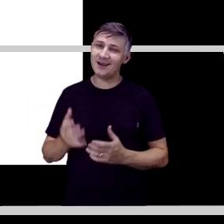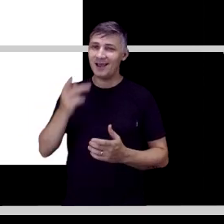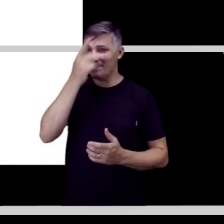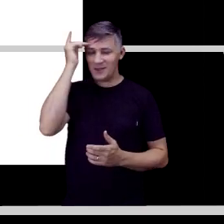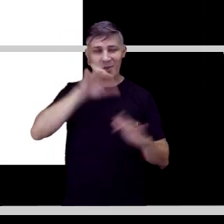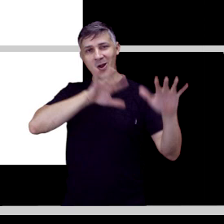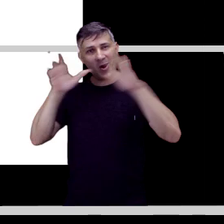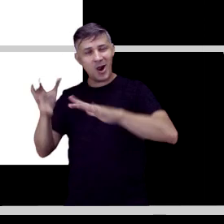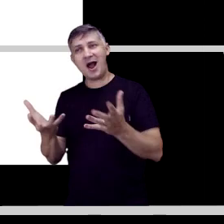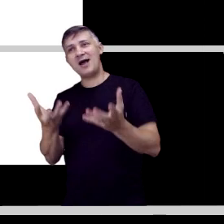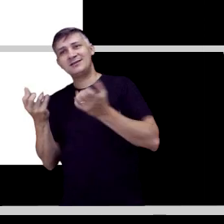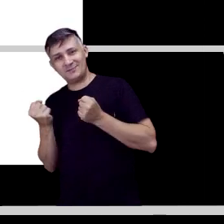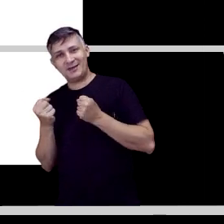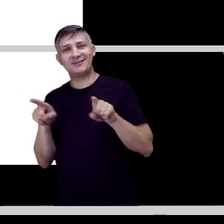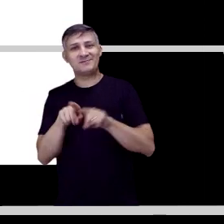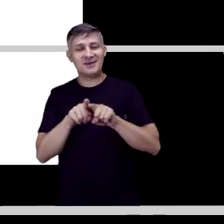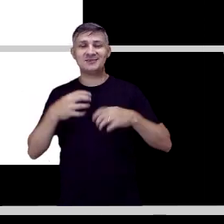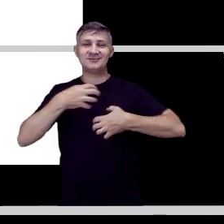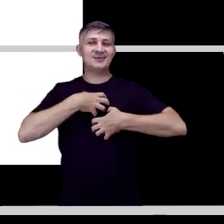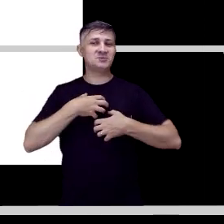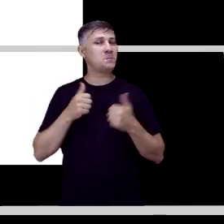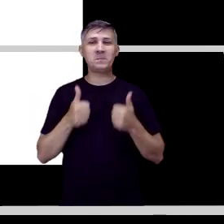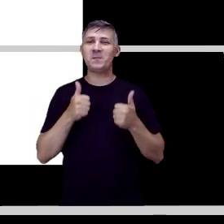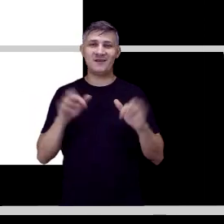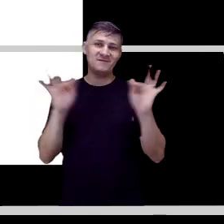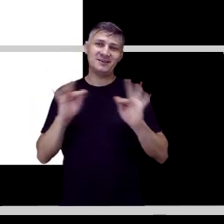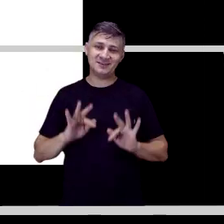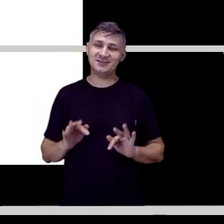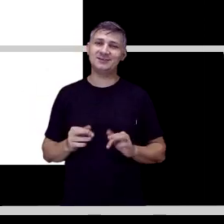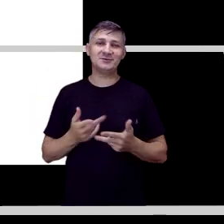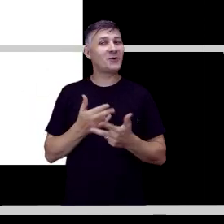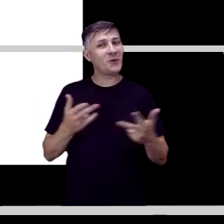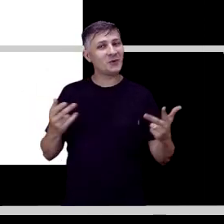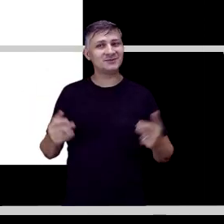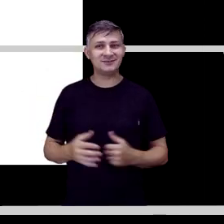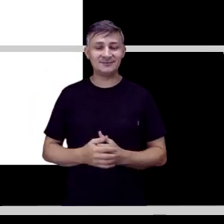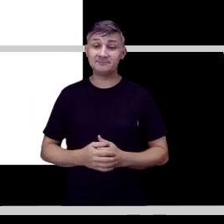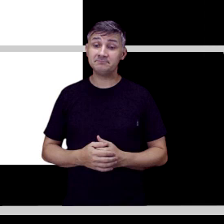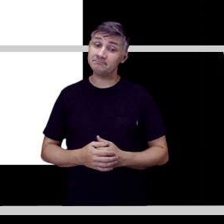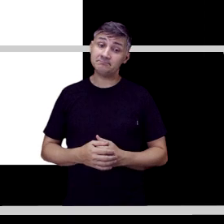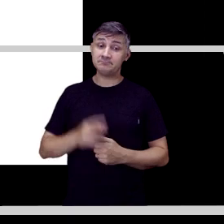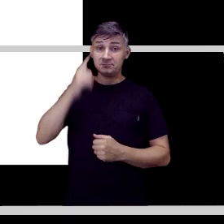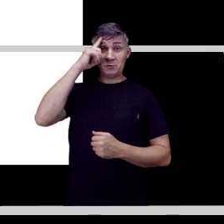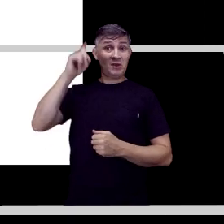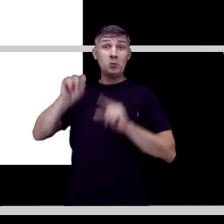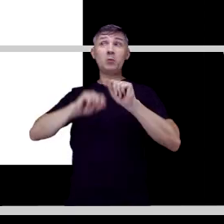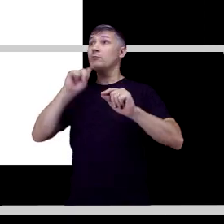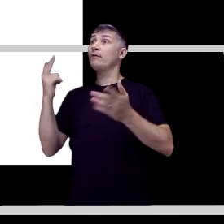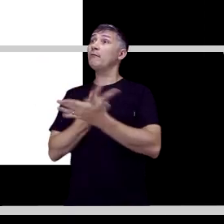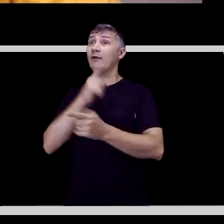acolher e receber de um modo generoso com a imprevisibilidade da